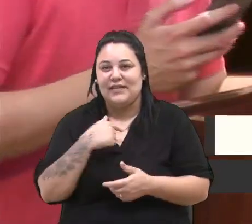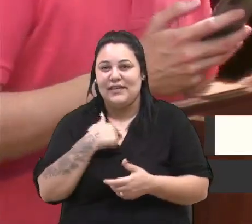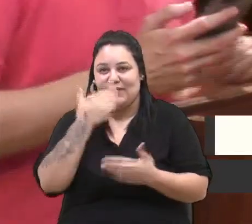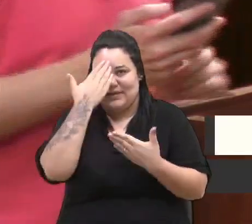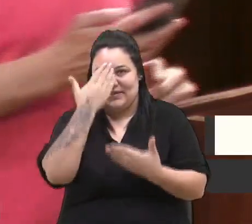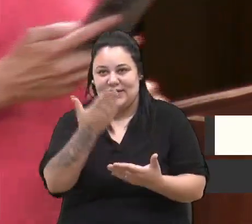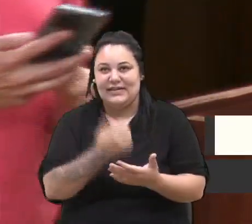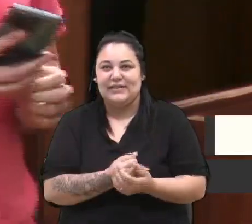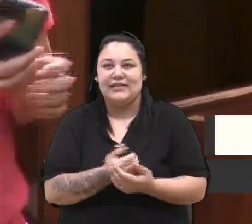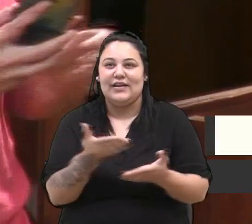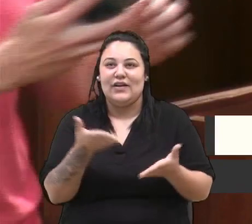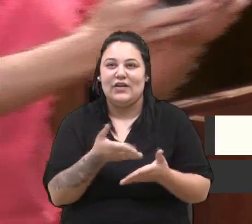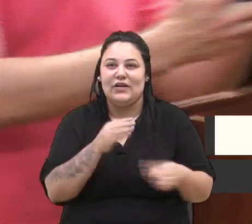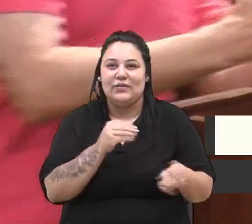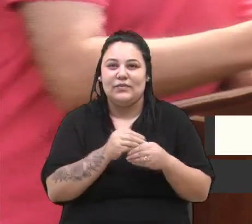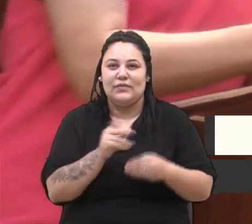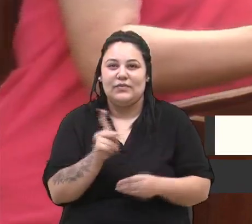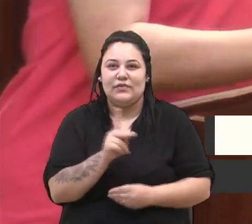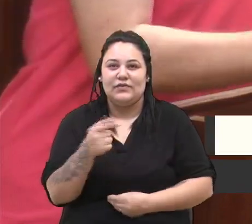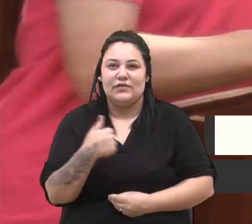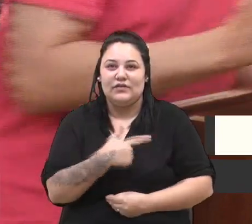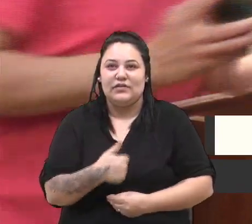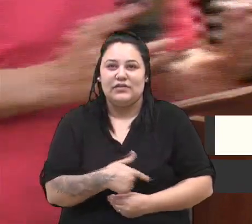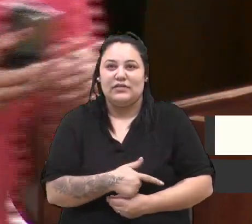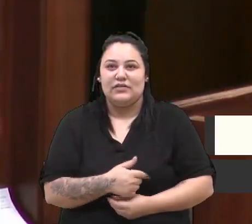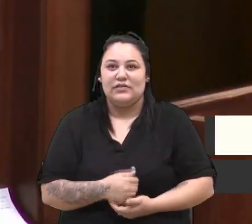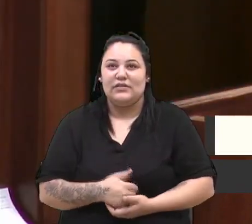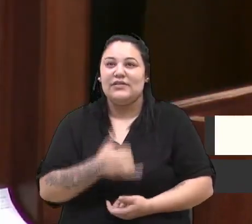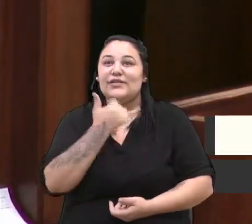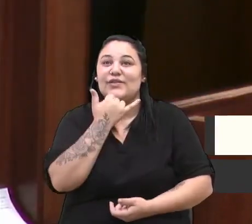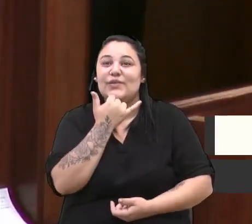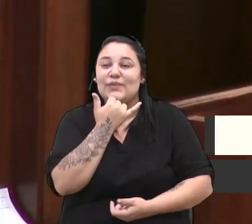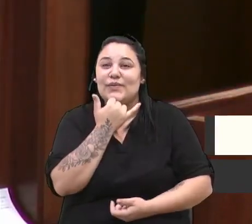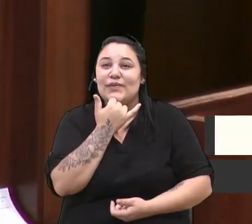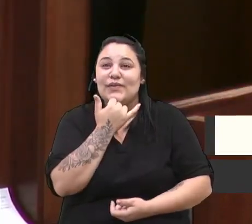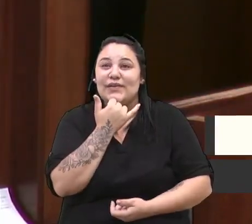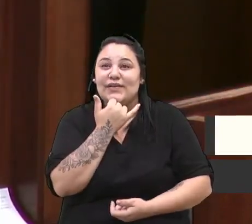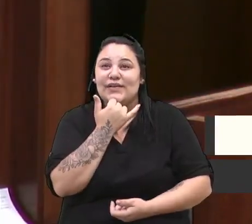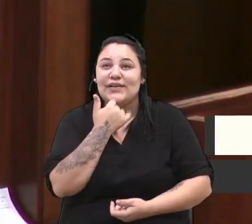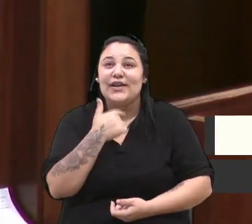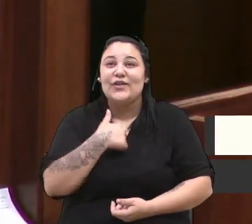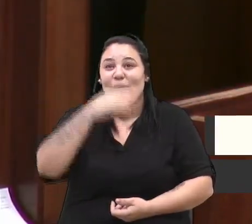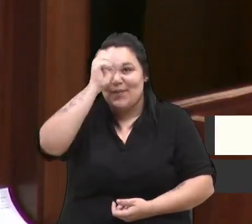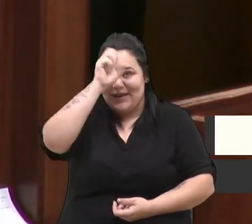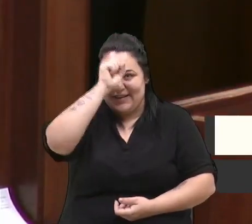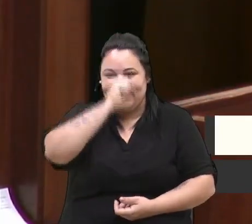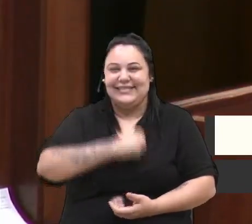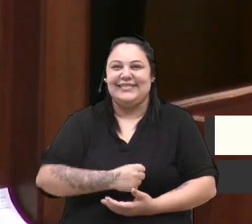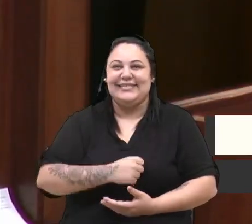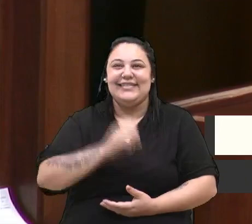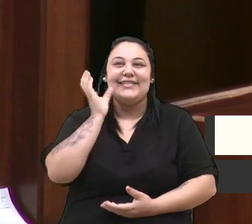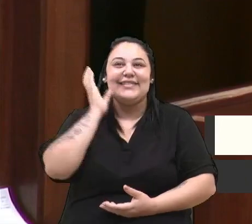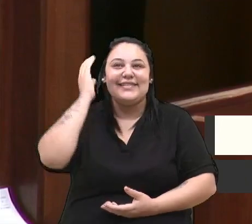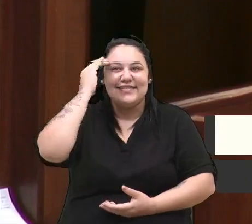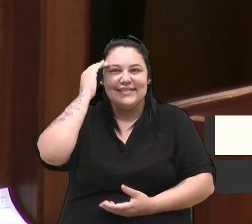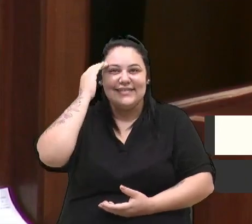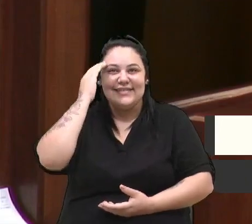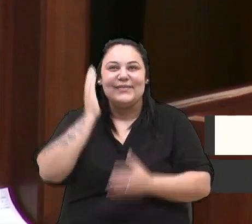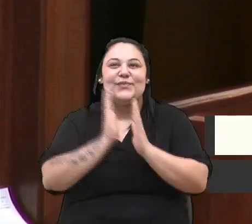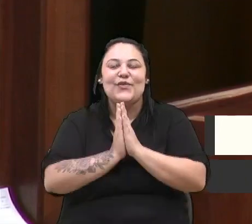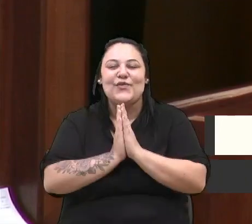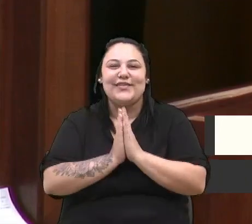Professor Zanquim. Felipe tinha pedido. Oh, desculpa. Estou aprendendo. Então, vereador Felipe Gremelmaier, por favor.